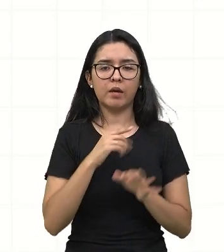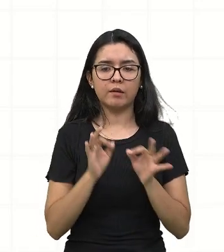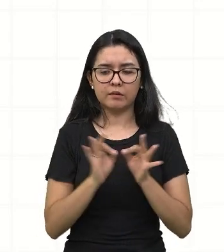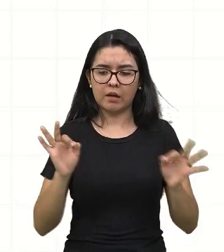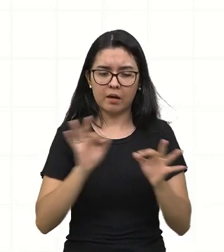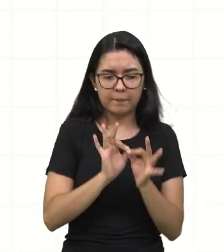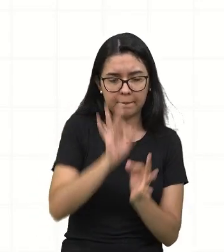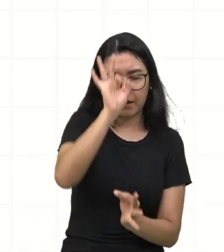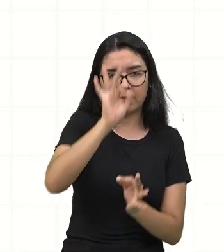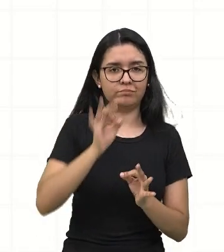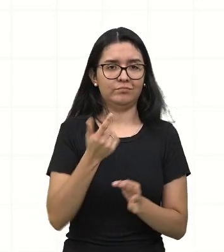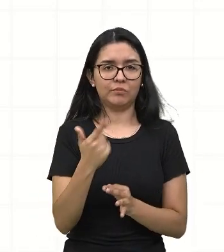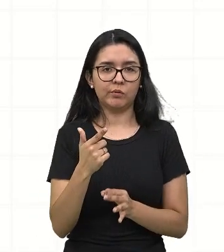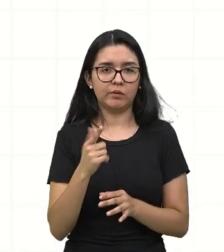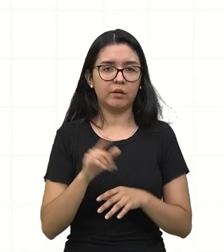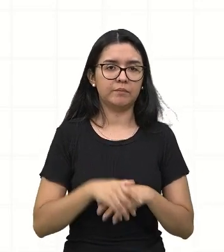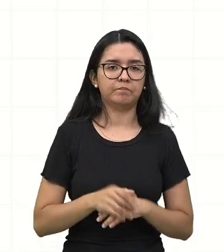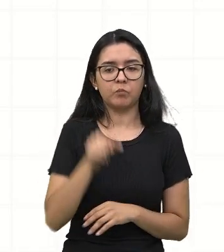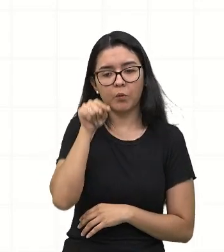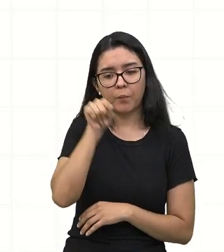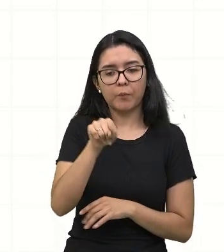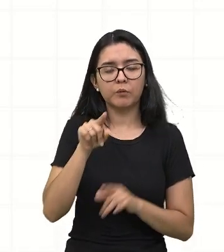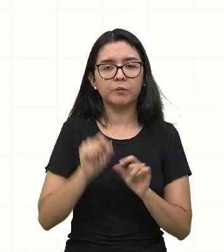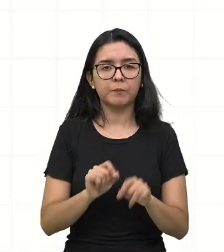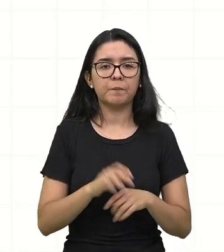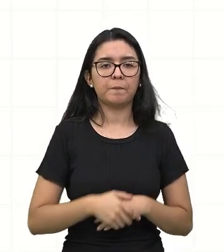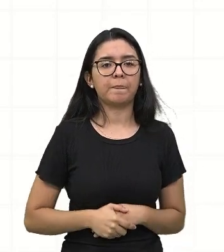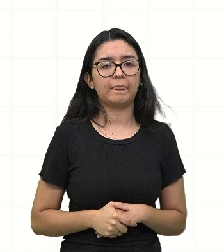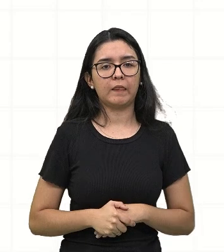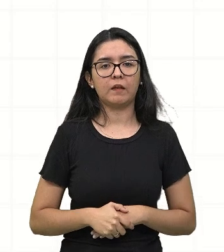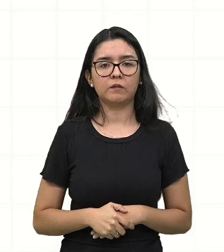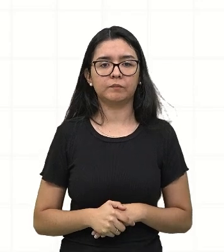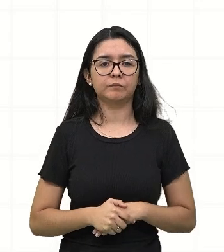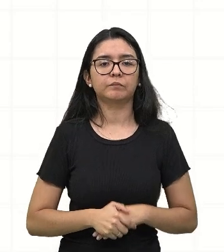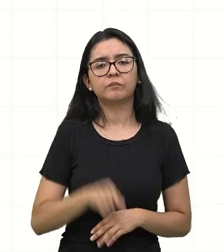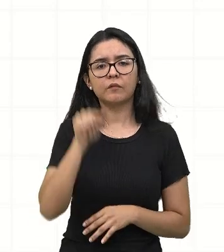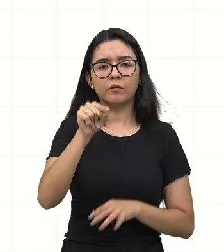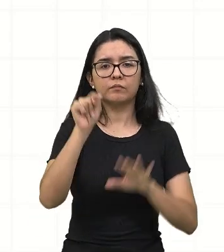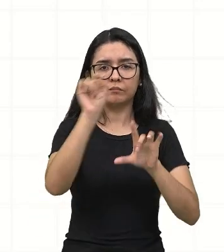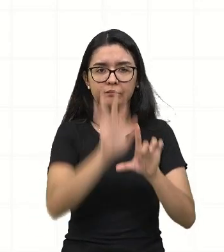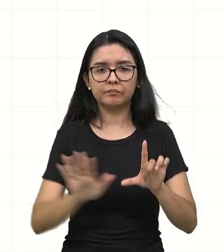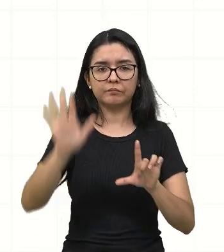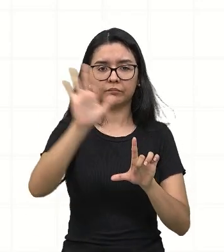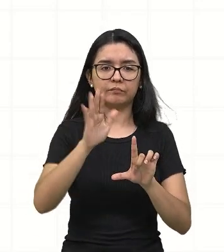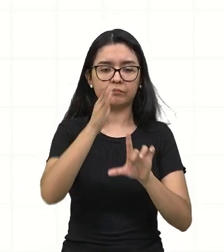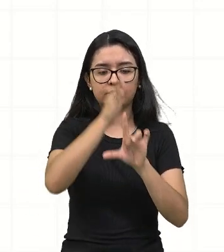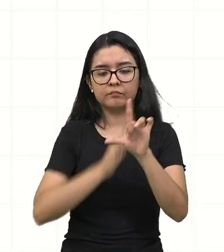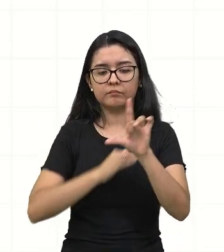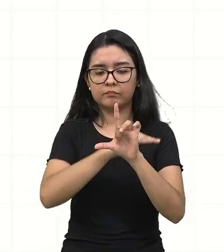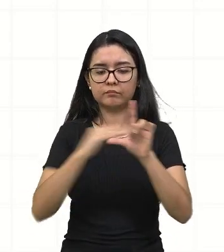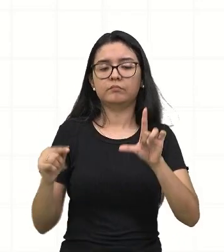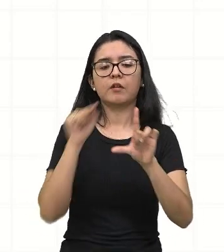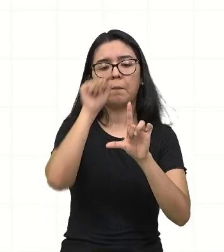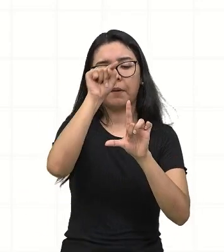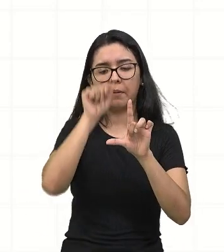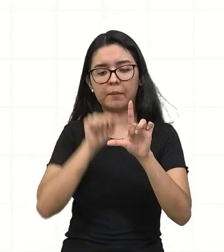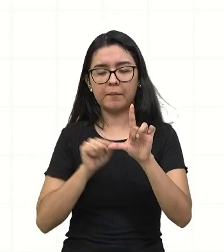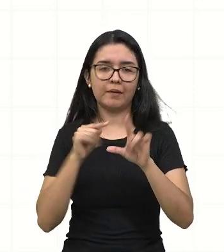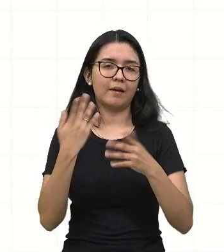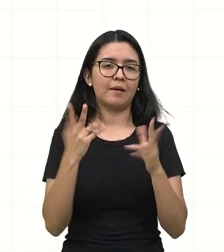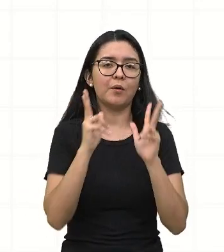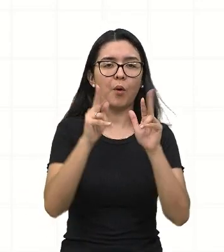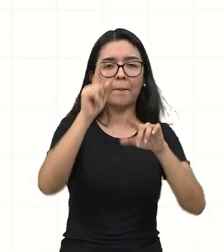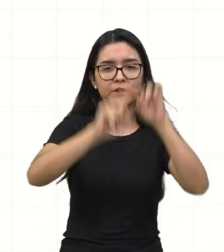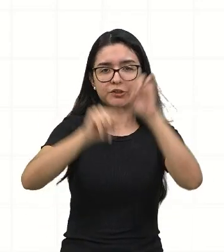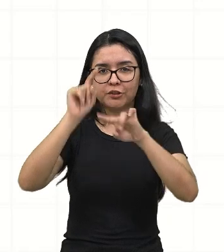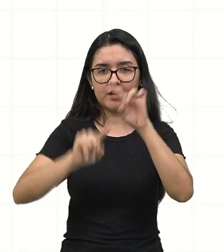tem tamanho, ele é uma luzinha no espaço, né? Tipo uma estrela no espaço nos dá a ideia de ponto,